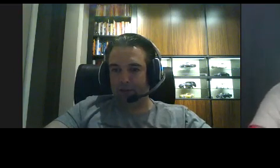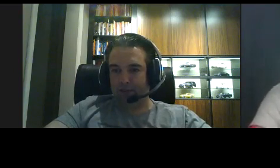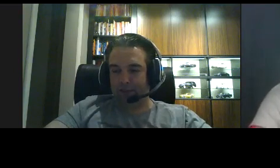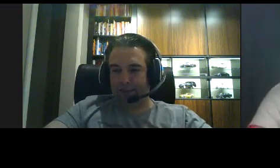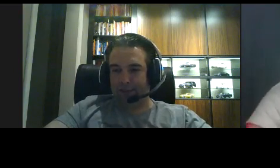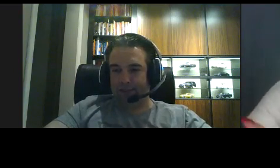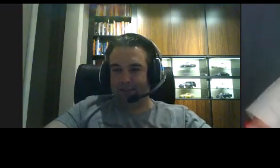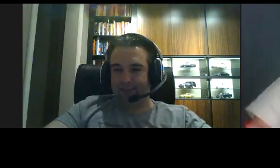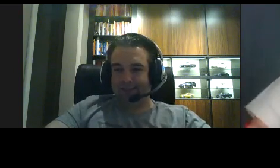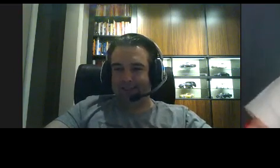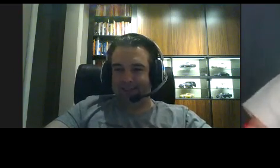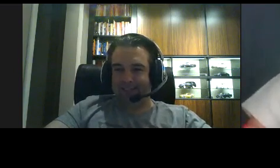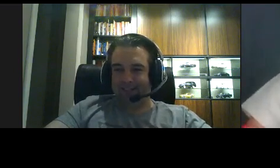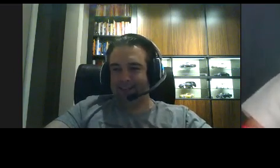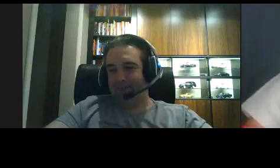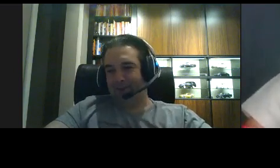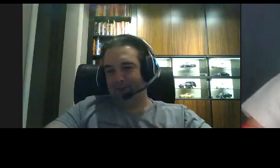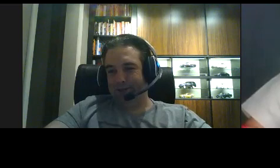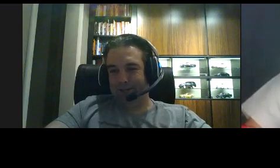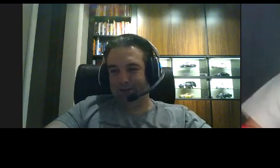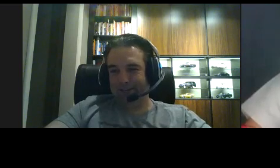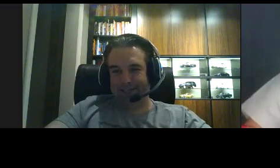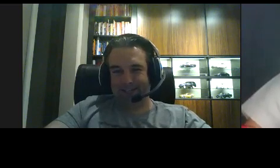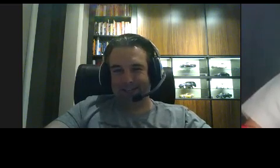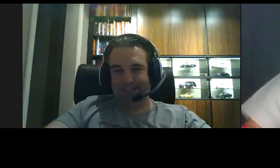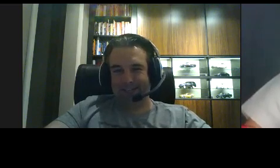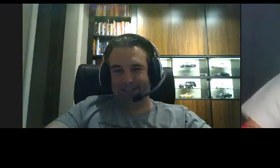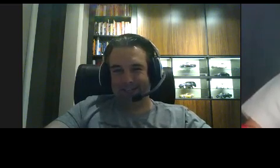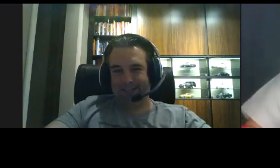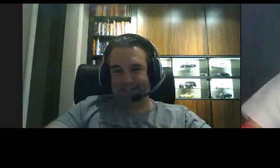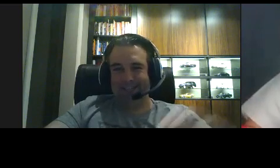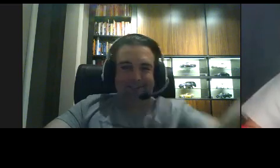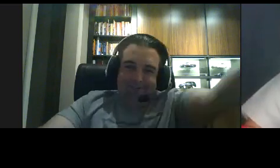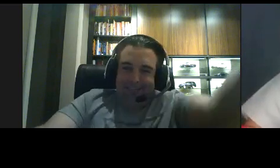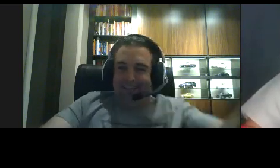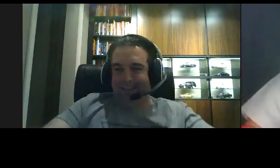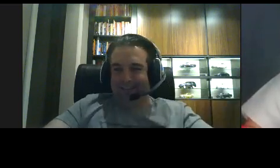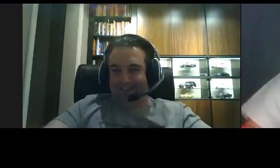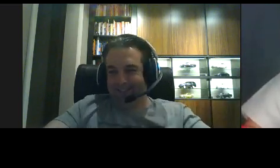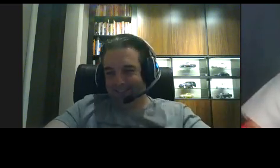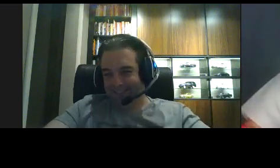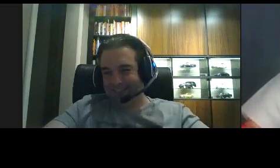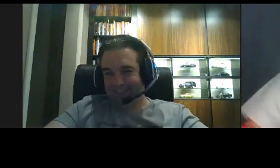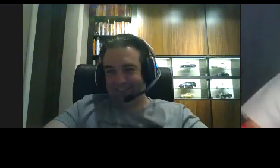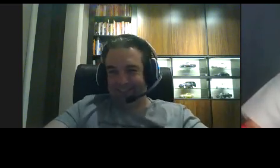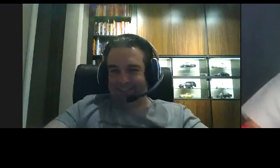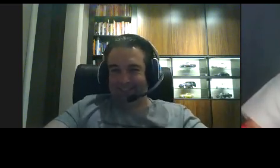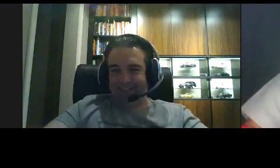Falou, Verdade, tchau. da FPS sim. Eu não sei o que é isso.